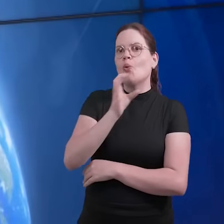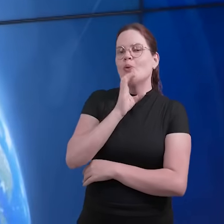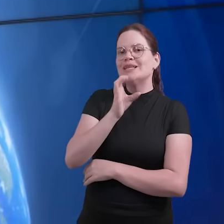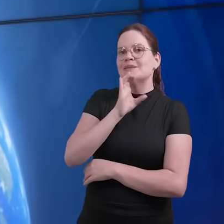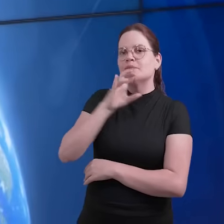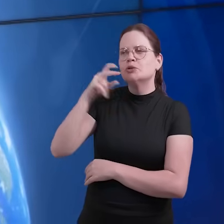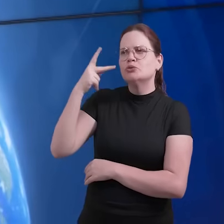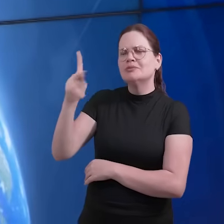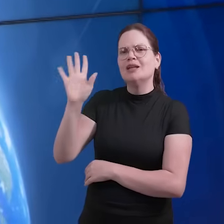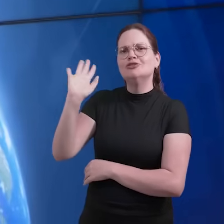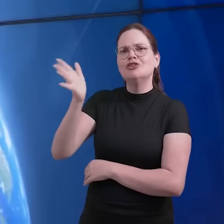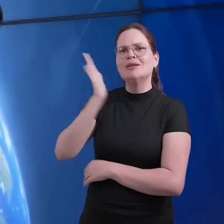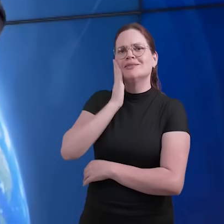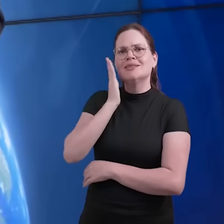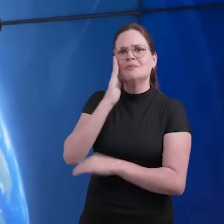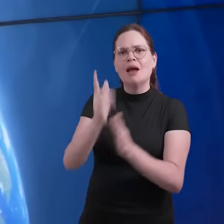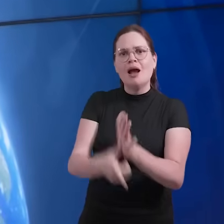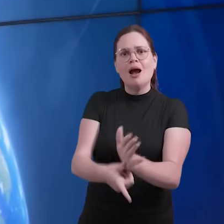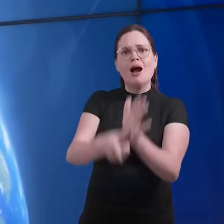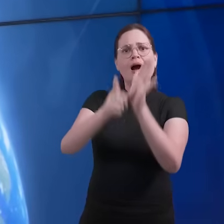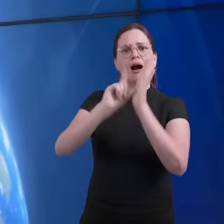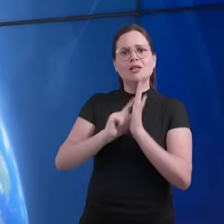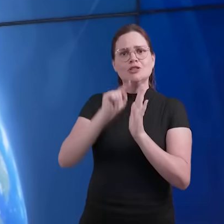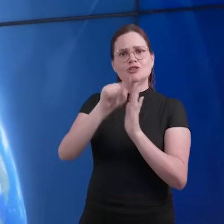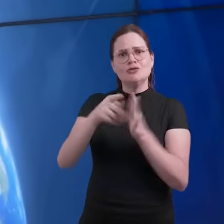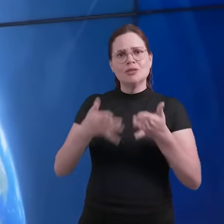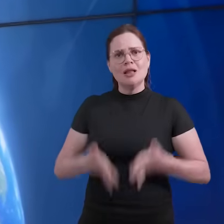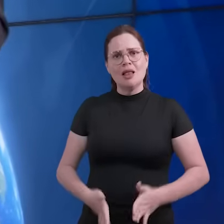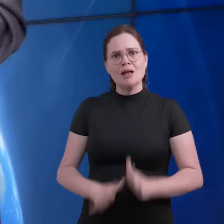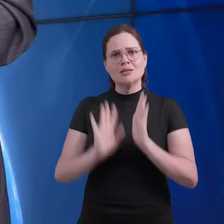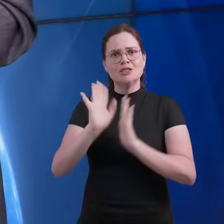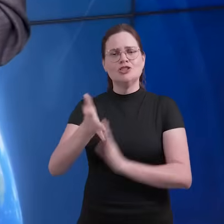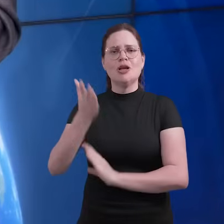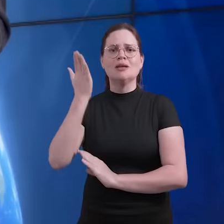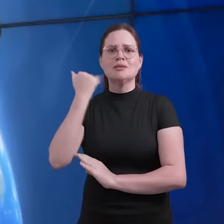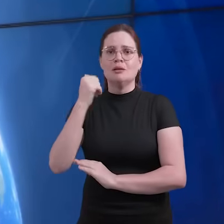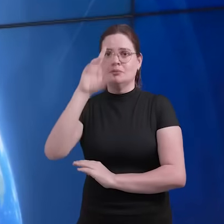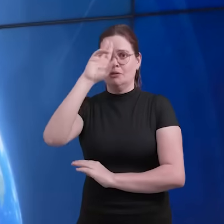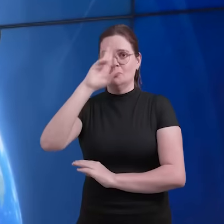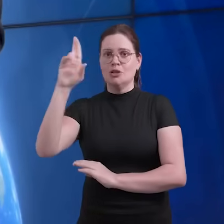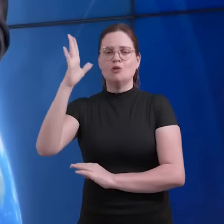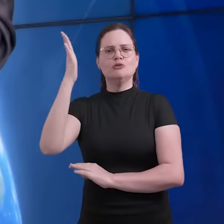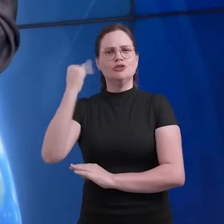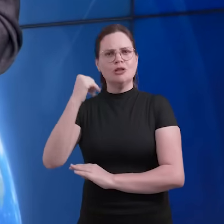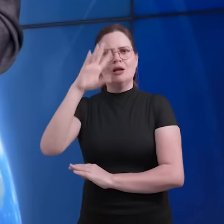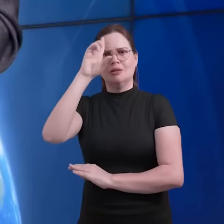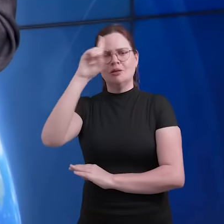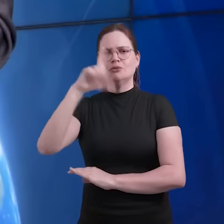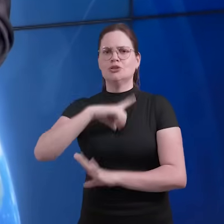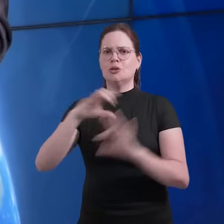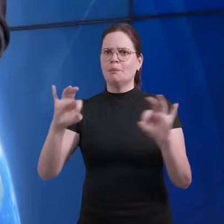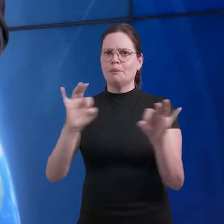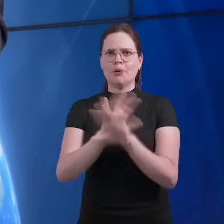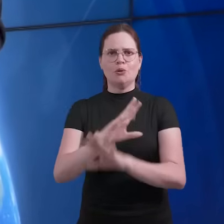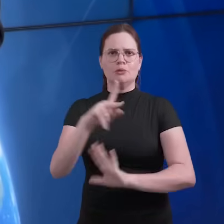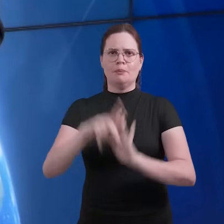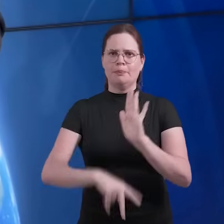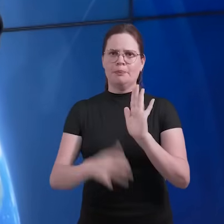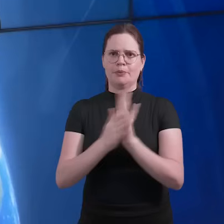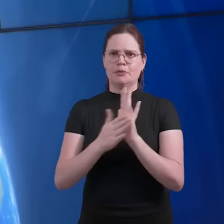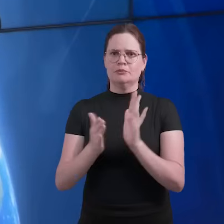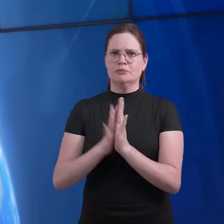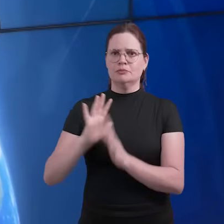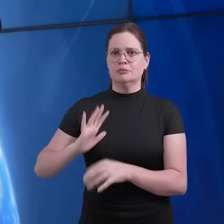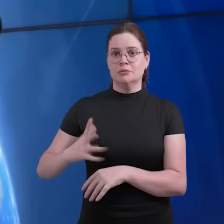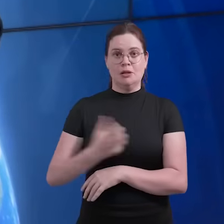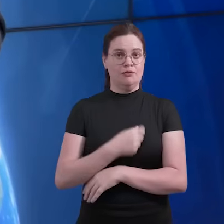é pré-conhecimento, ou seja, antes de você existir, antes de você ter nascido, Deus já deixou um plano de salvação